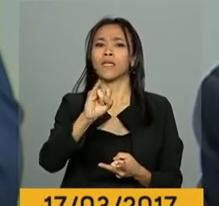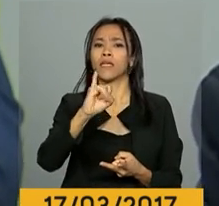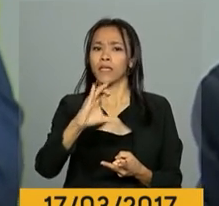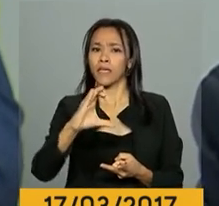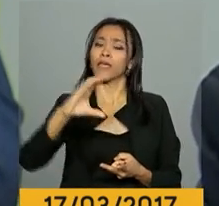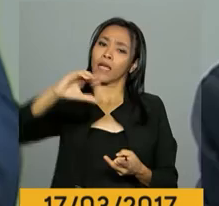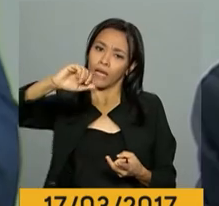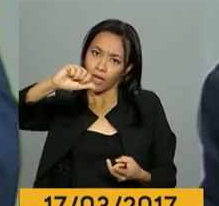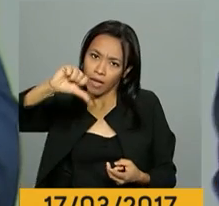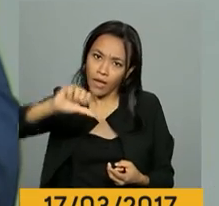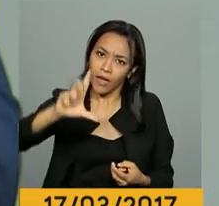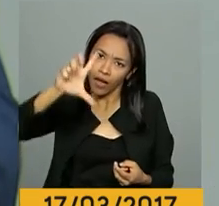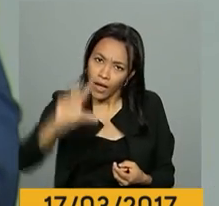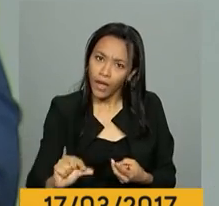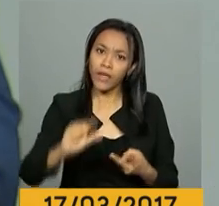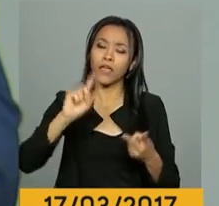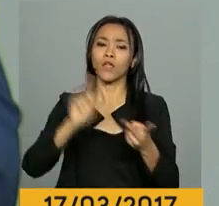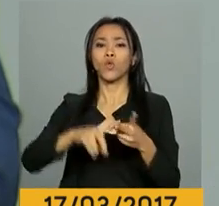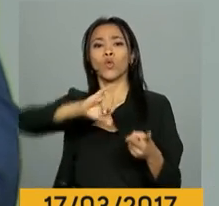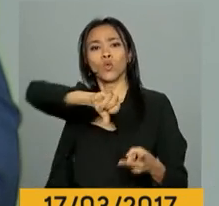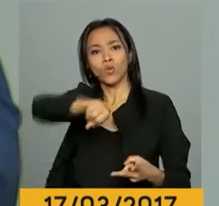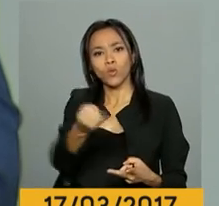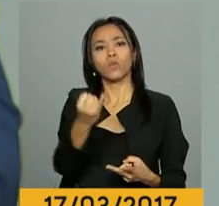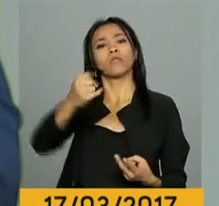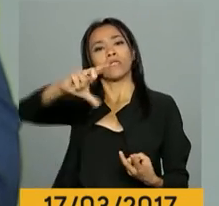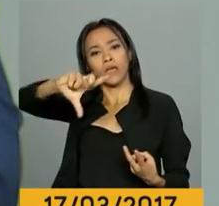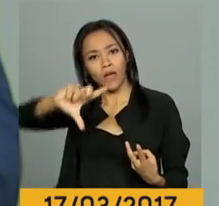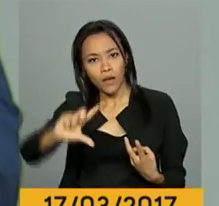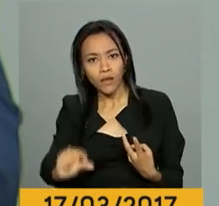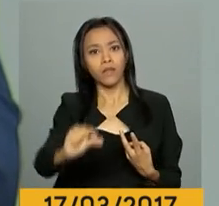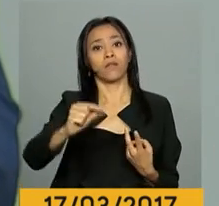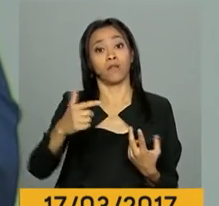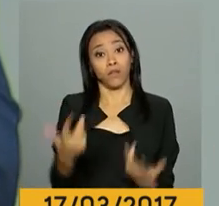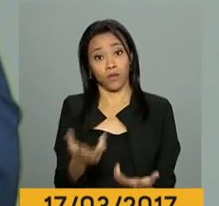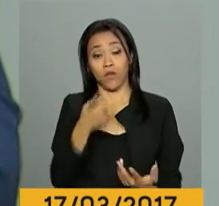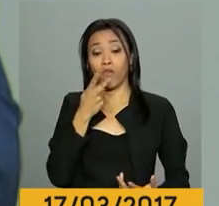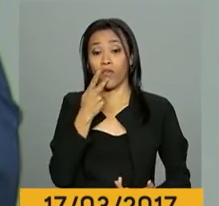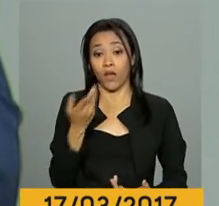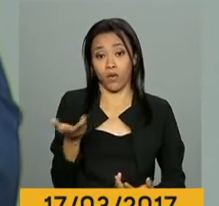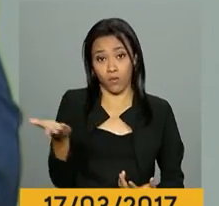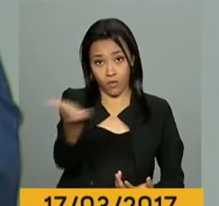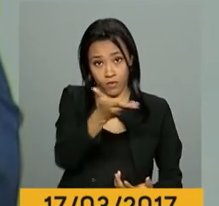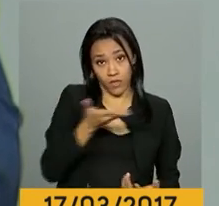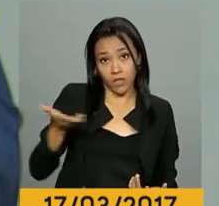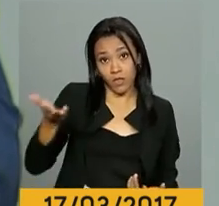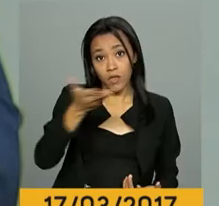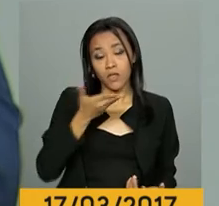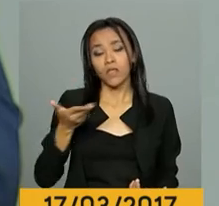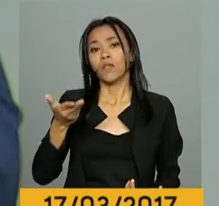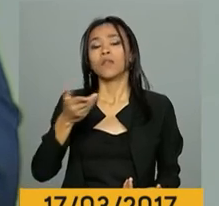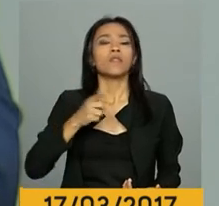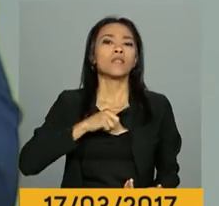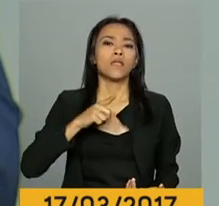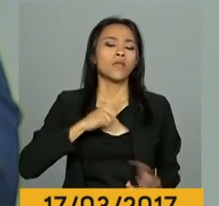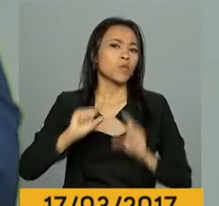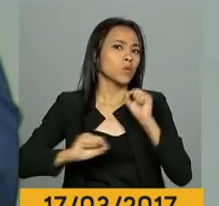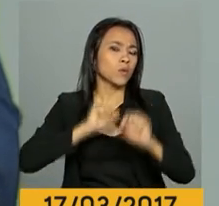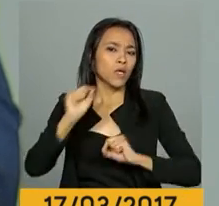vão cair, não é? E nós praticamos atos. E aqui eu digo aos senhores, ao lado do diálogo, nós temos a tese